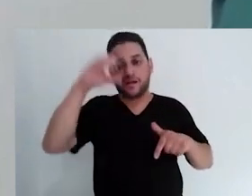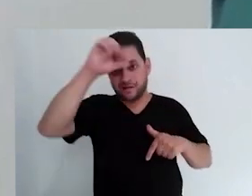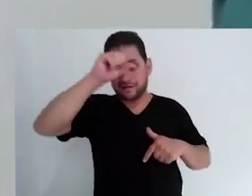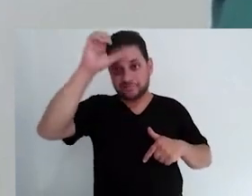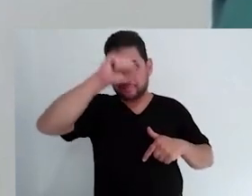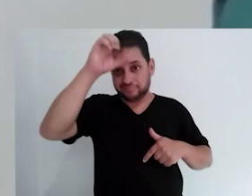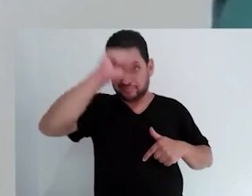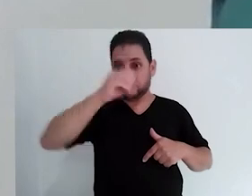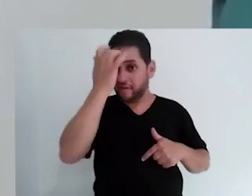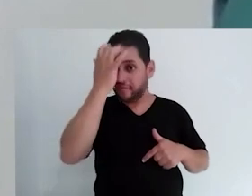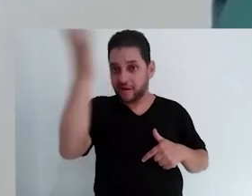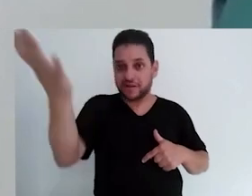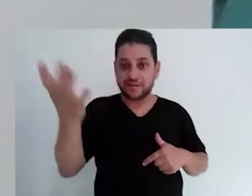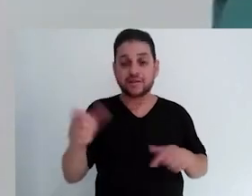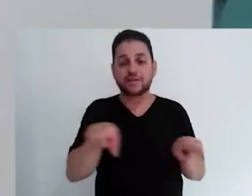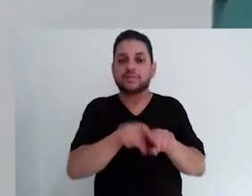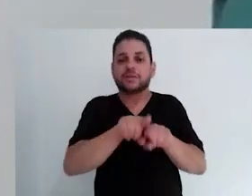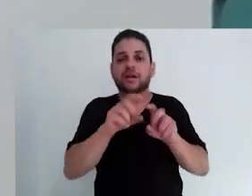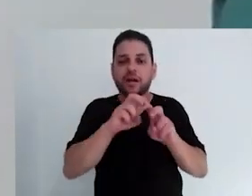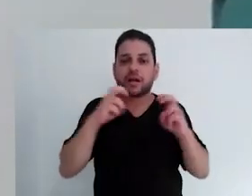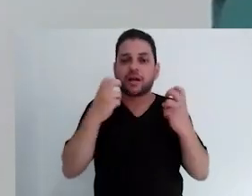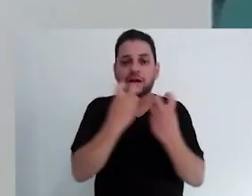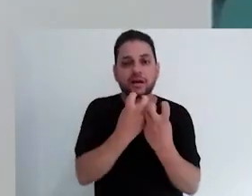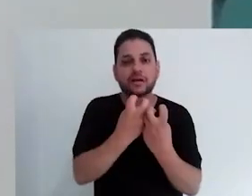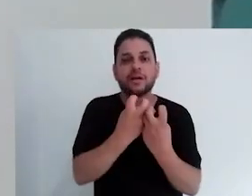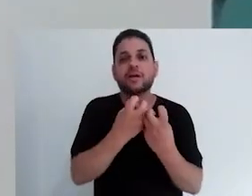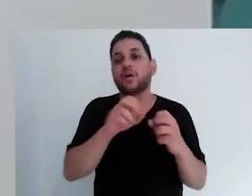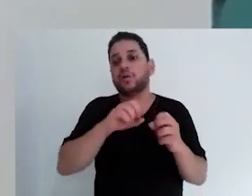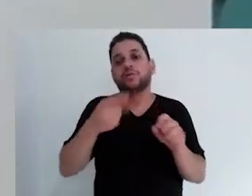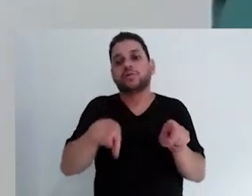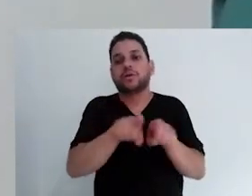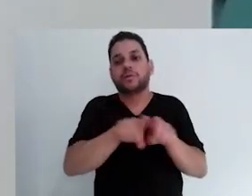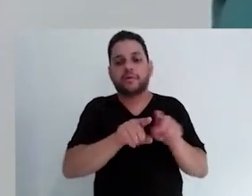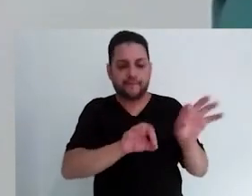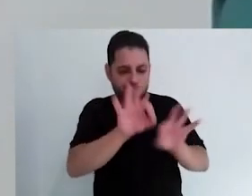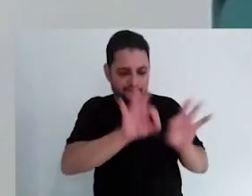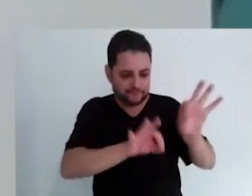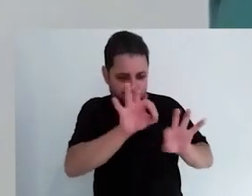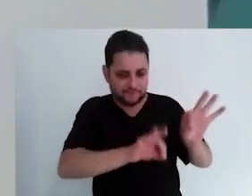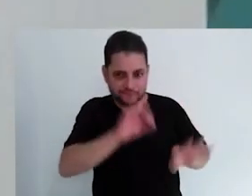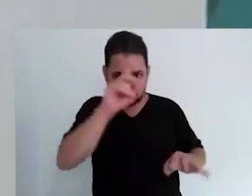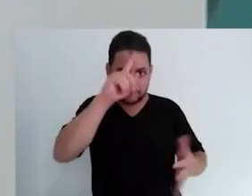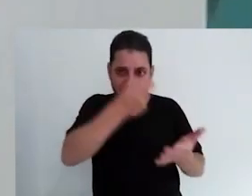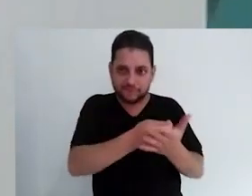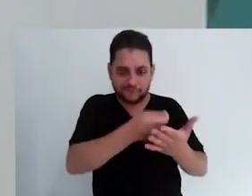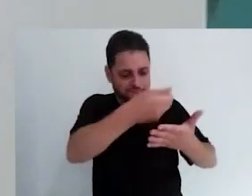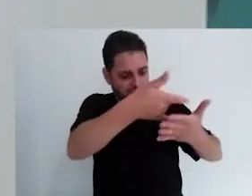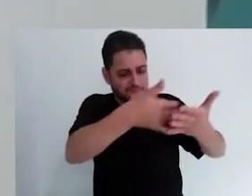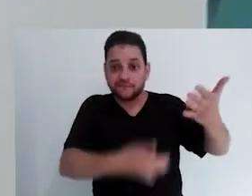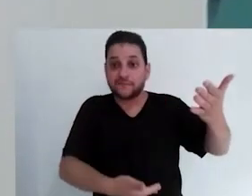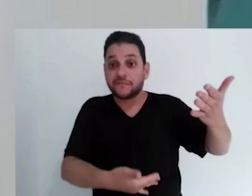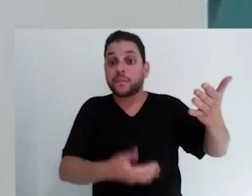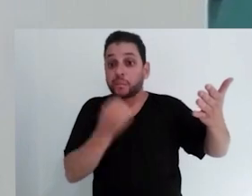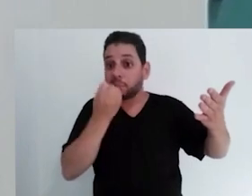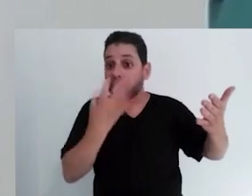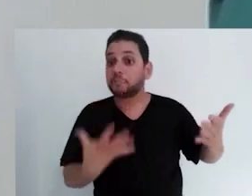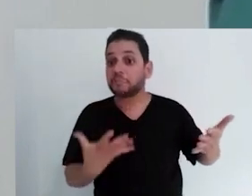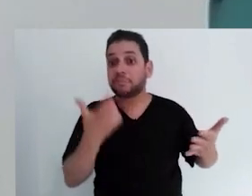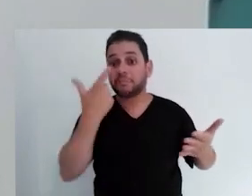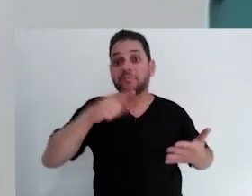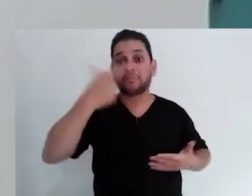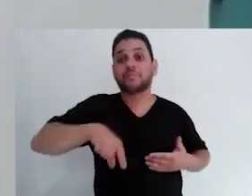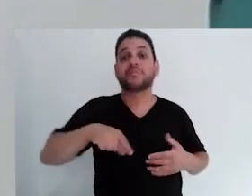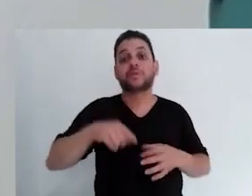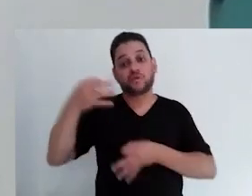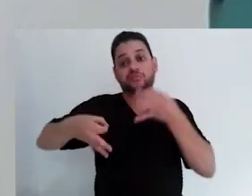conseguindo tanto realizar audiências, quanto fazer minutos de sentença muito bem feitas, que têm sido muito proveitosas pelos juízes lotados